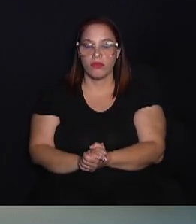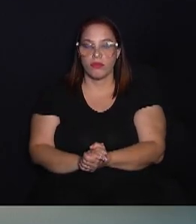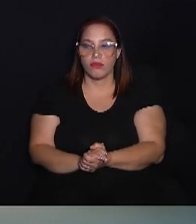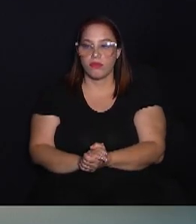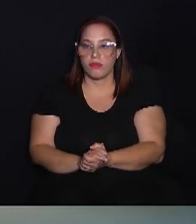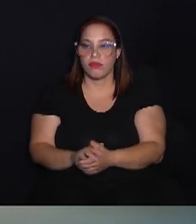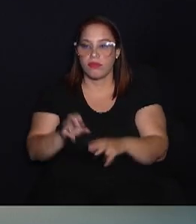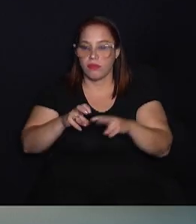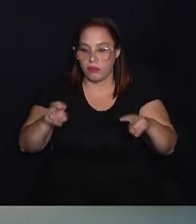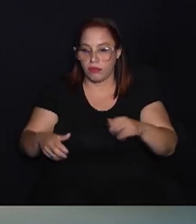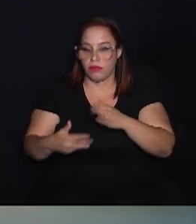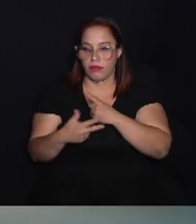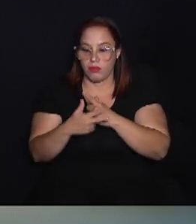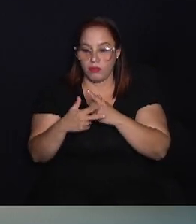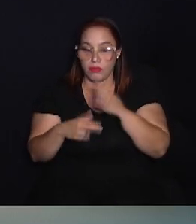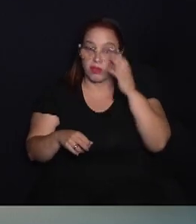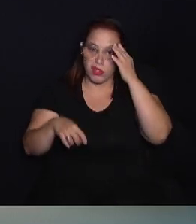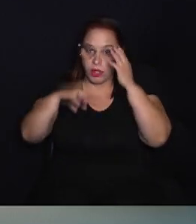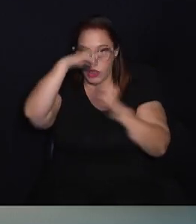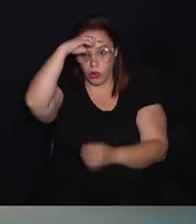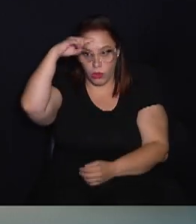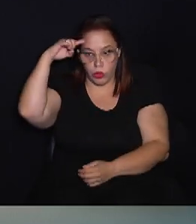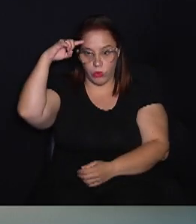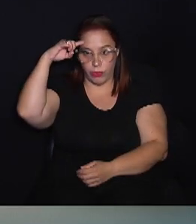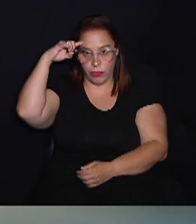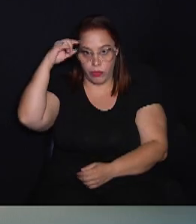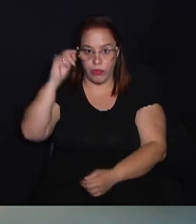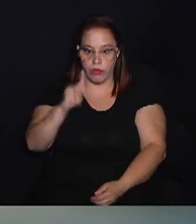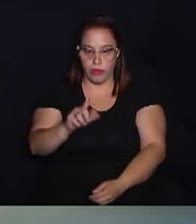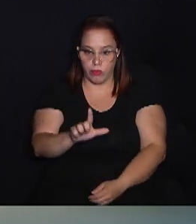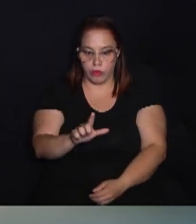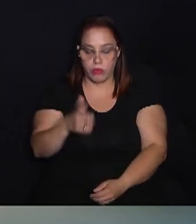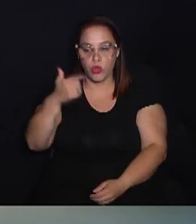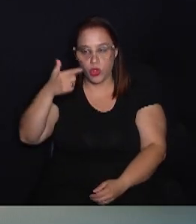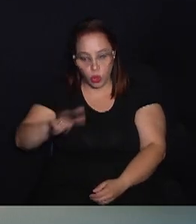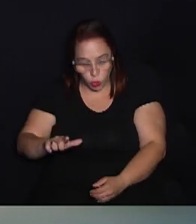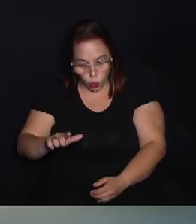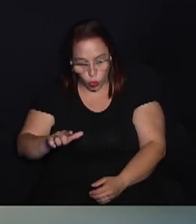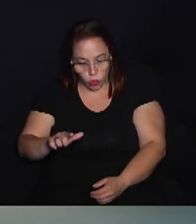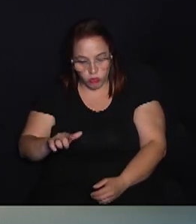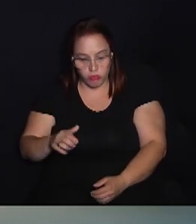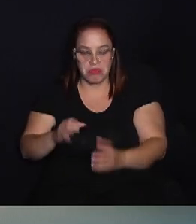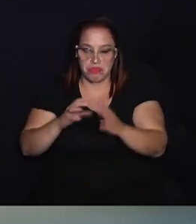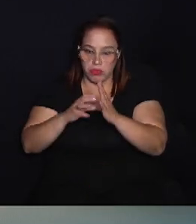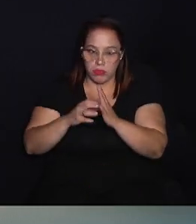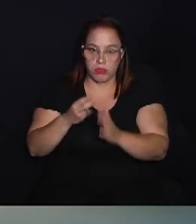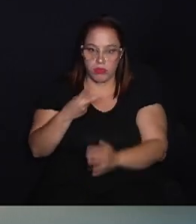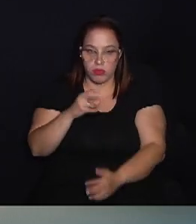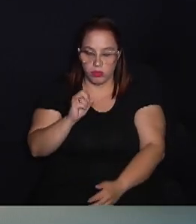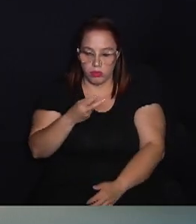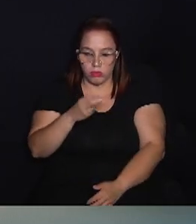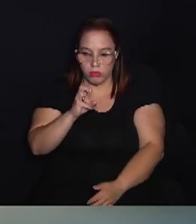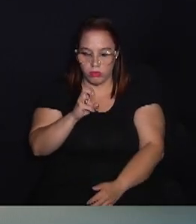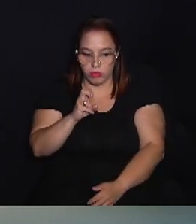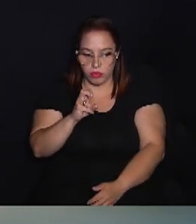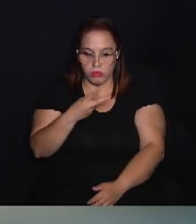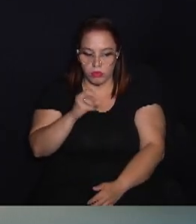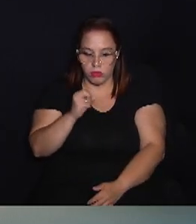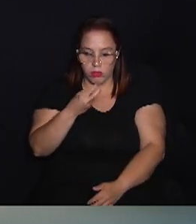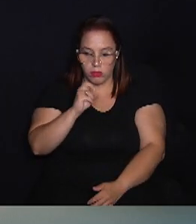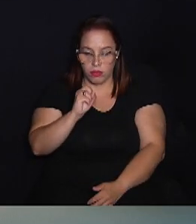estamos por ordem alfabética. Mariana Conte, que você acompanhou há pouco, entrevistei a vereadora ontem do PSOL,